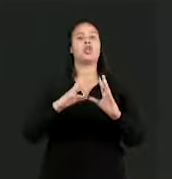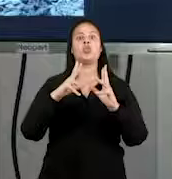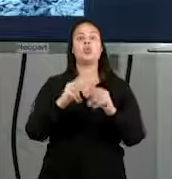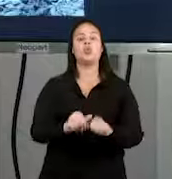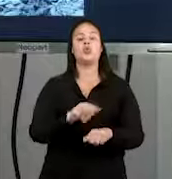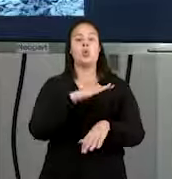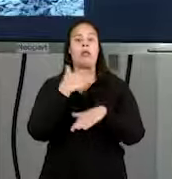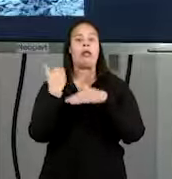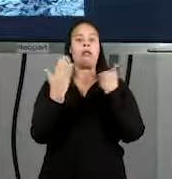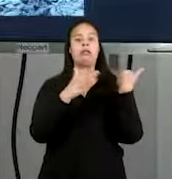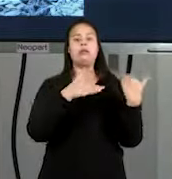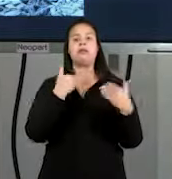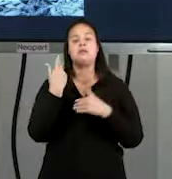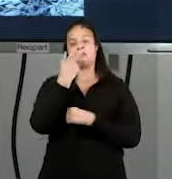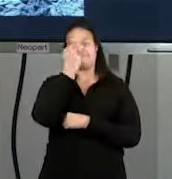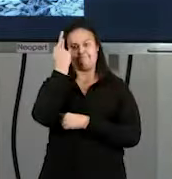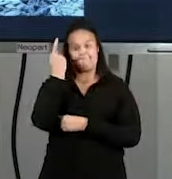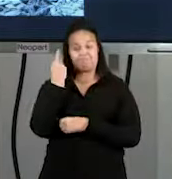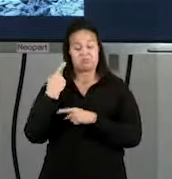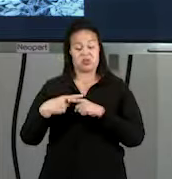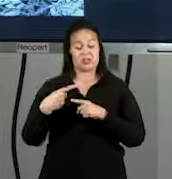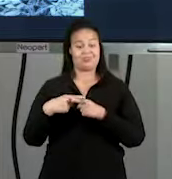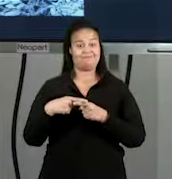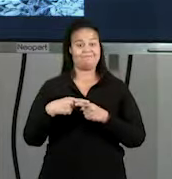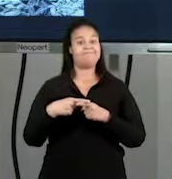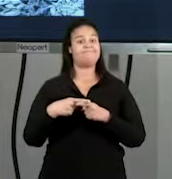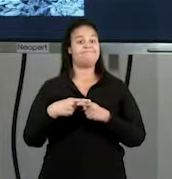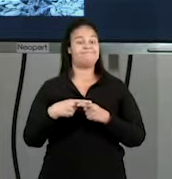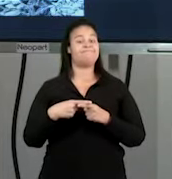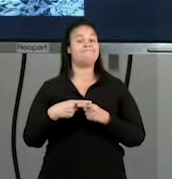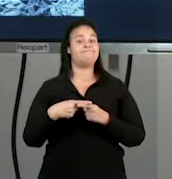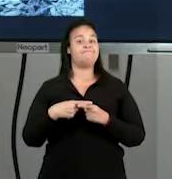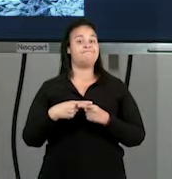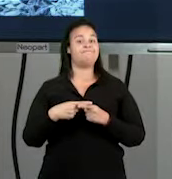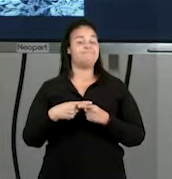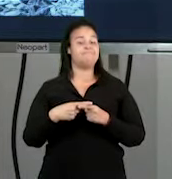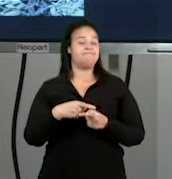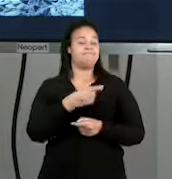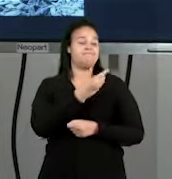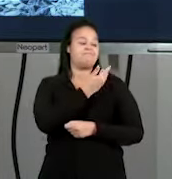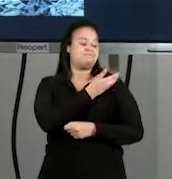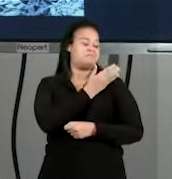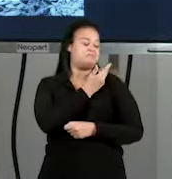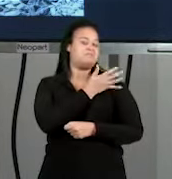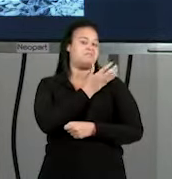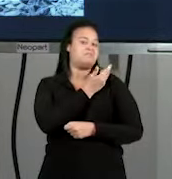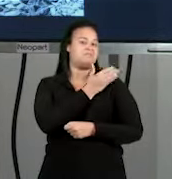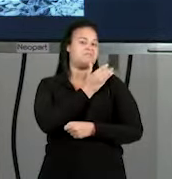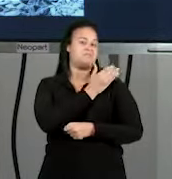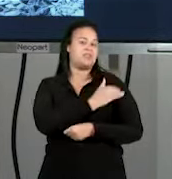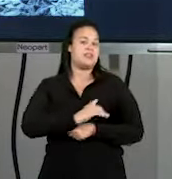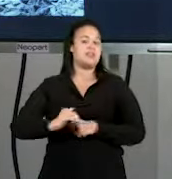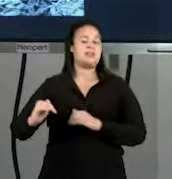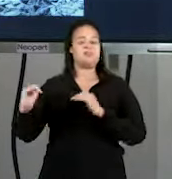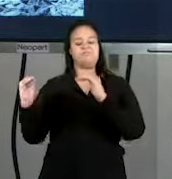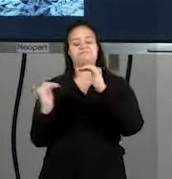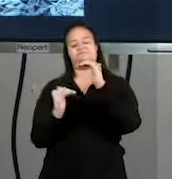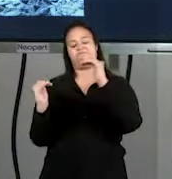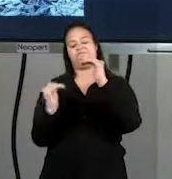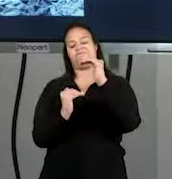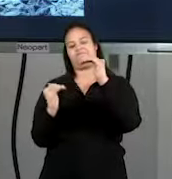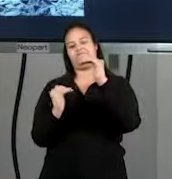aconteceram em virtude de preconceito, em virtude de enxergar o outro como inferior. E aí